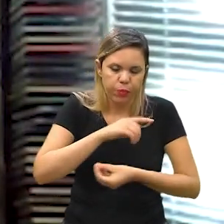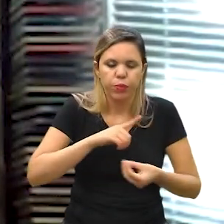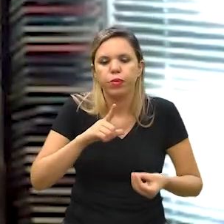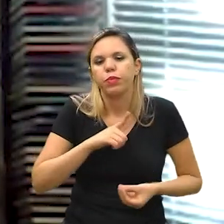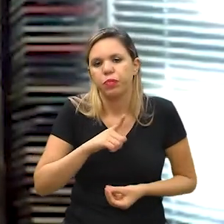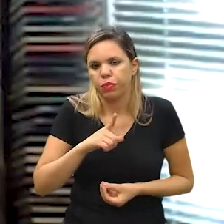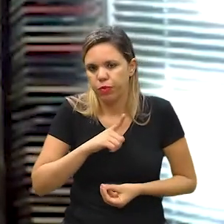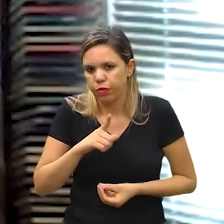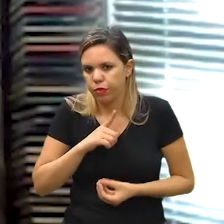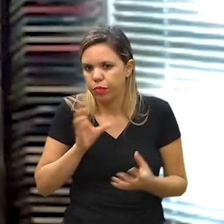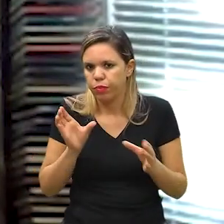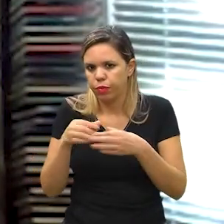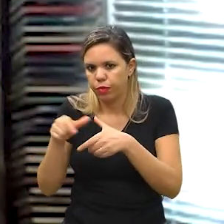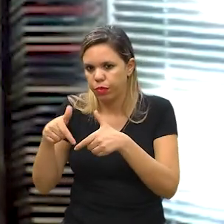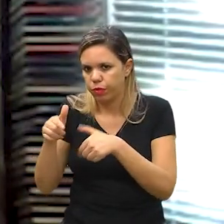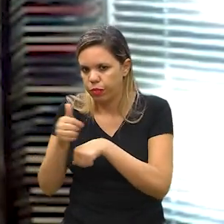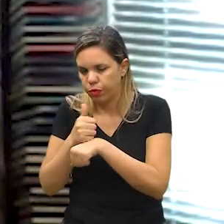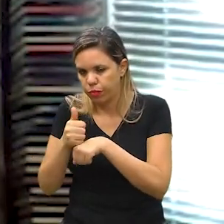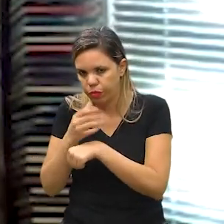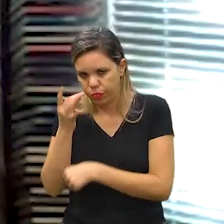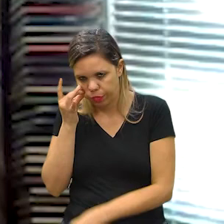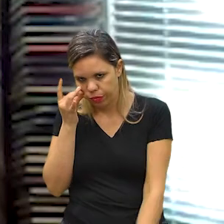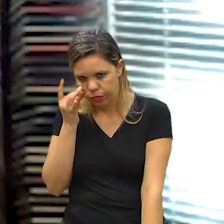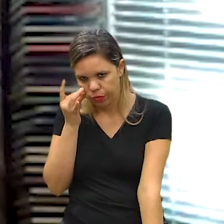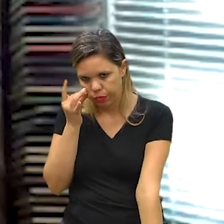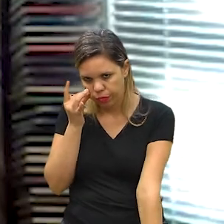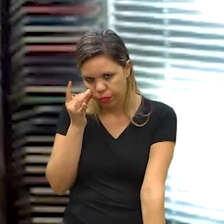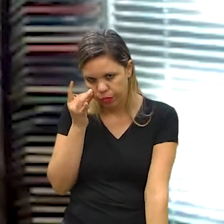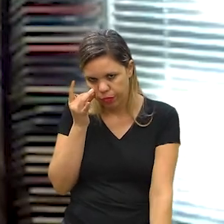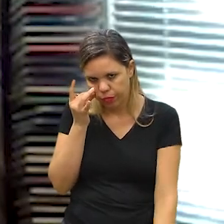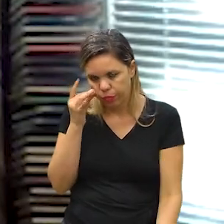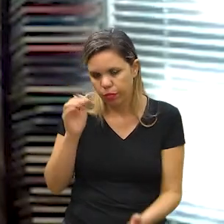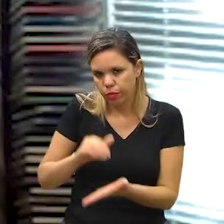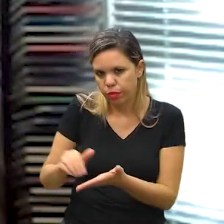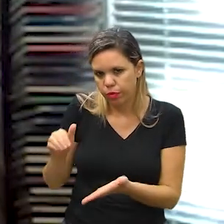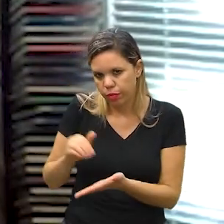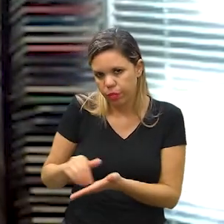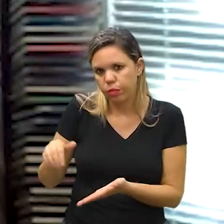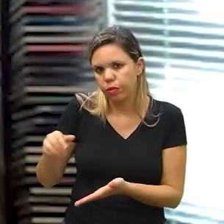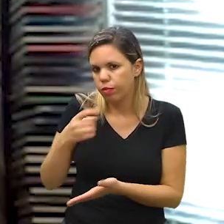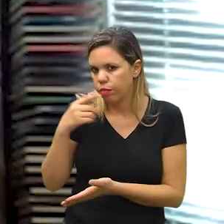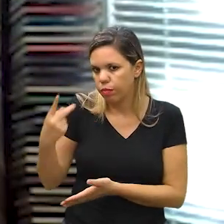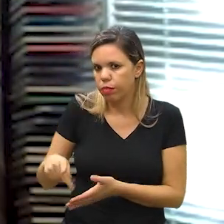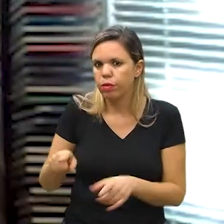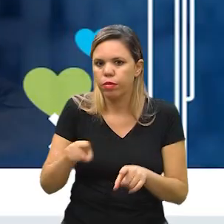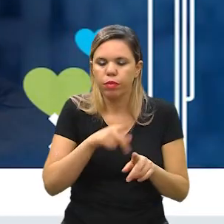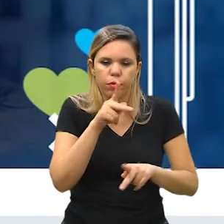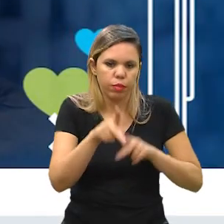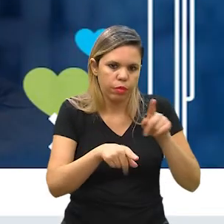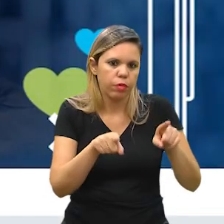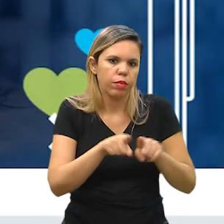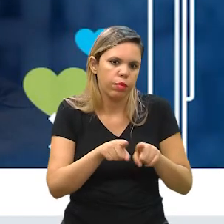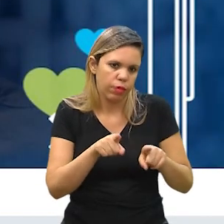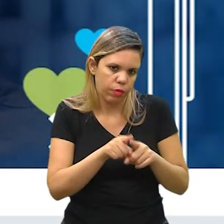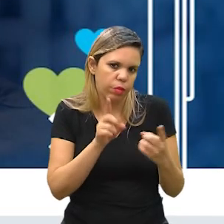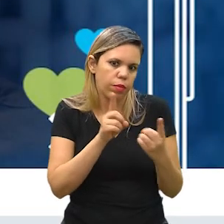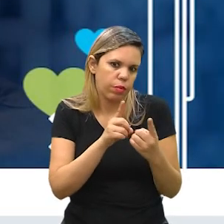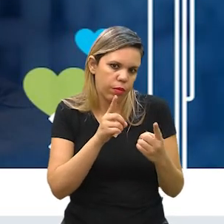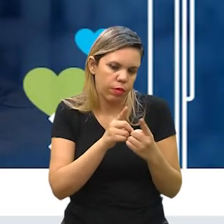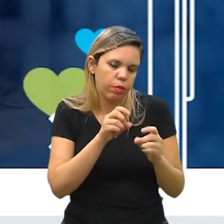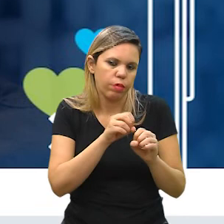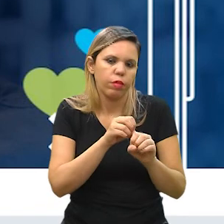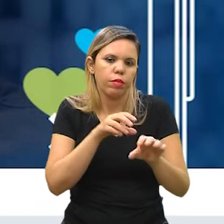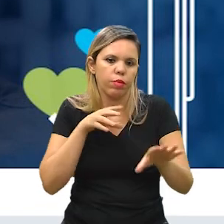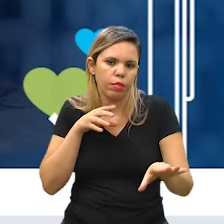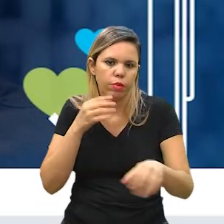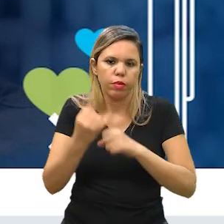Nós temos uma equipe que está no presencial, no nosso escritório regional, e pessoas que também estão atendendo à